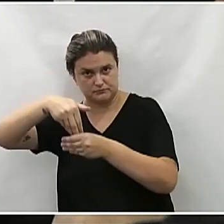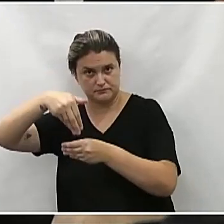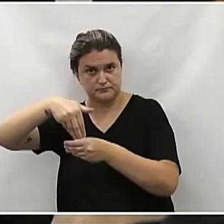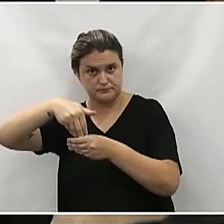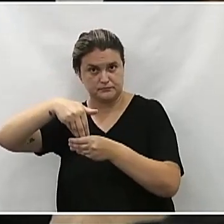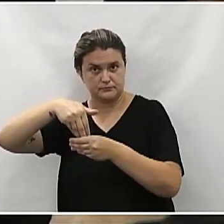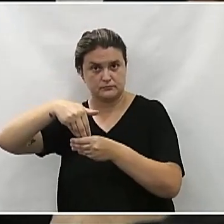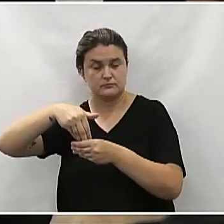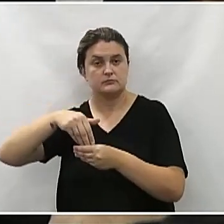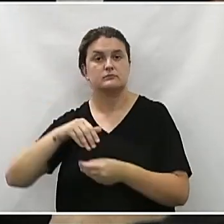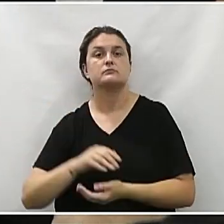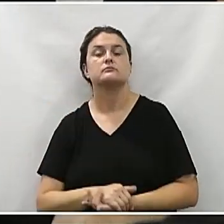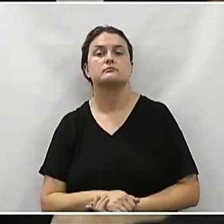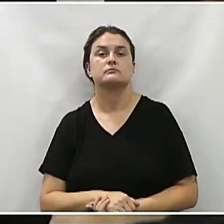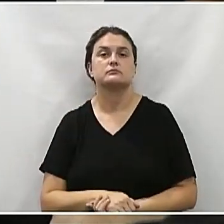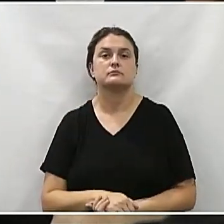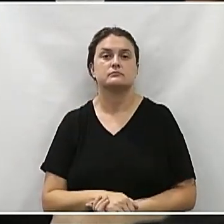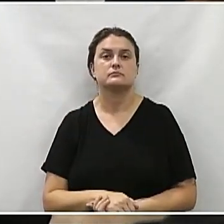for a concorrente